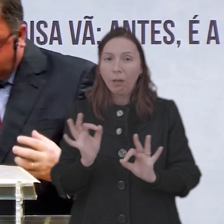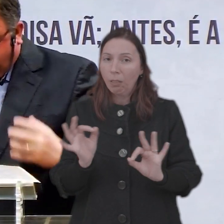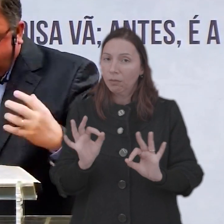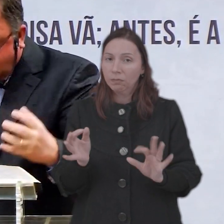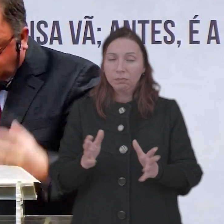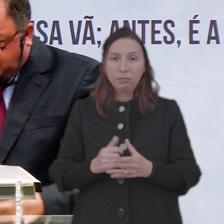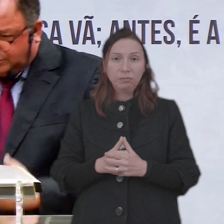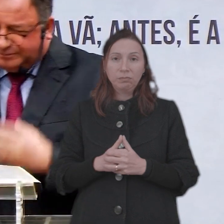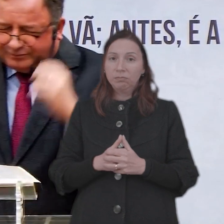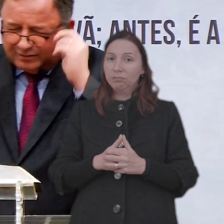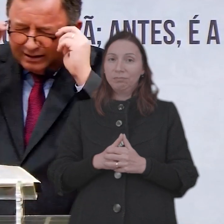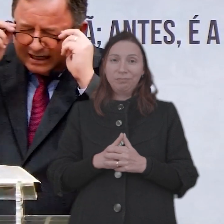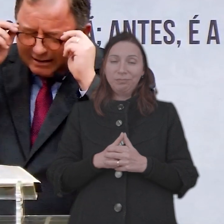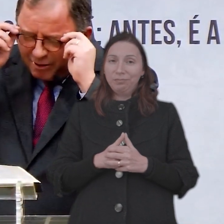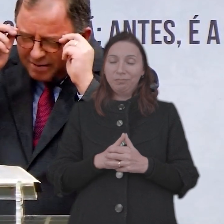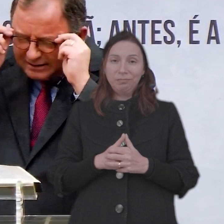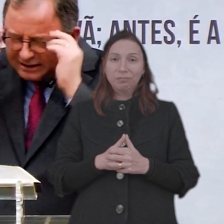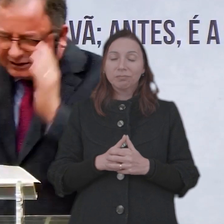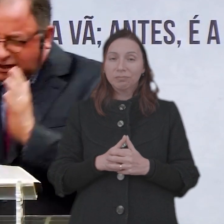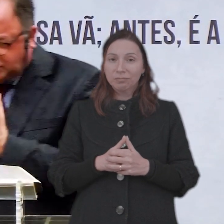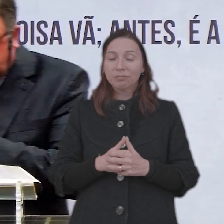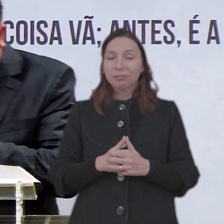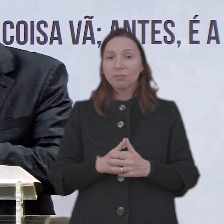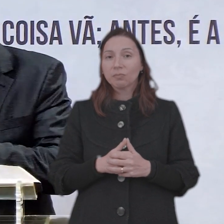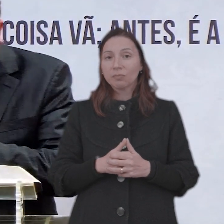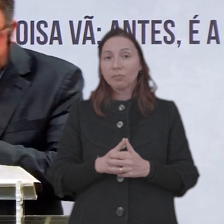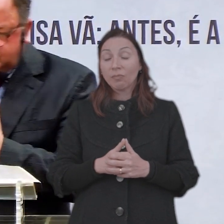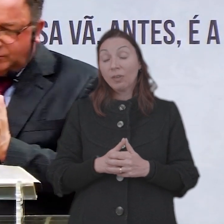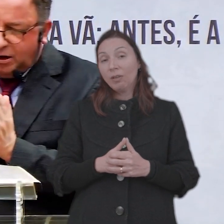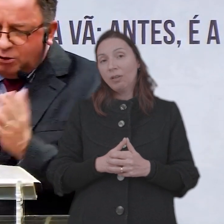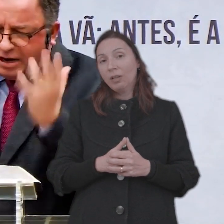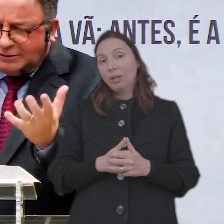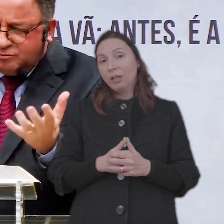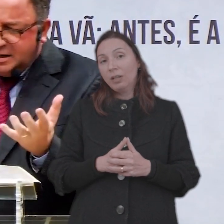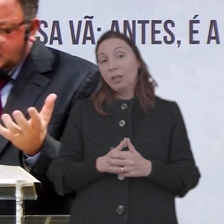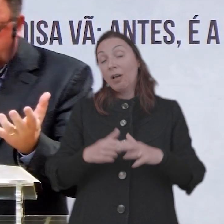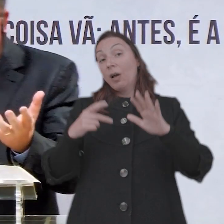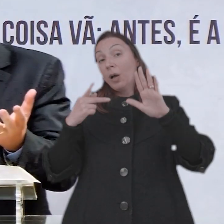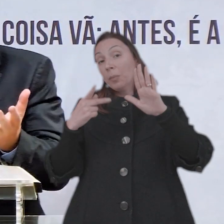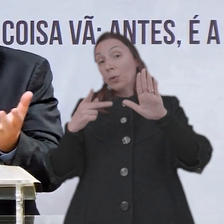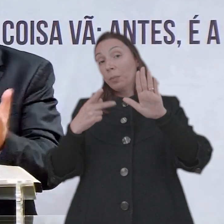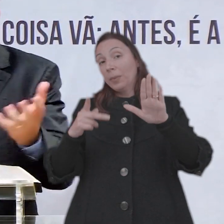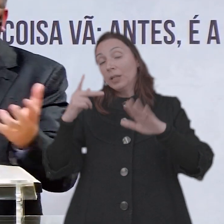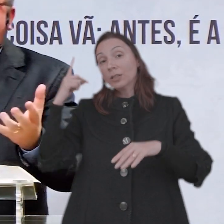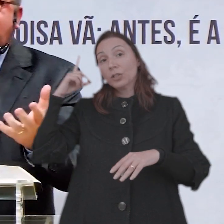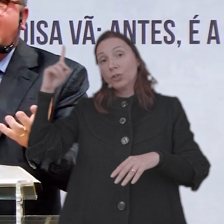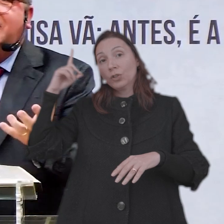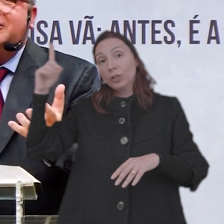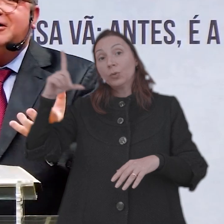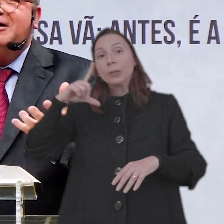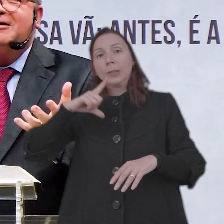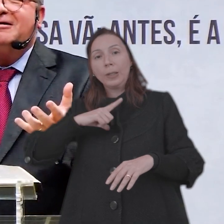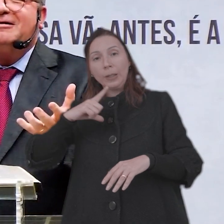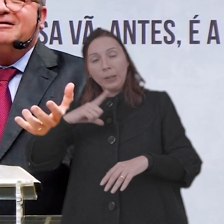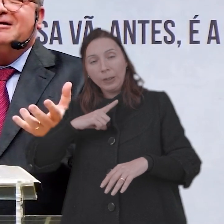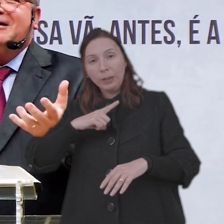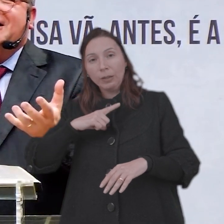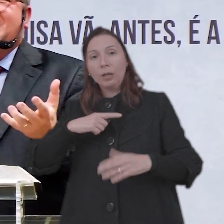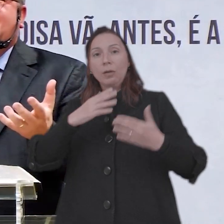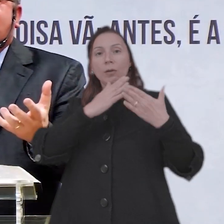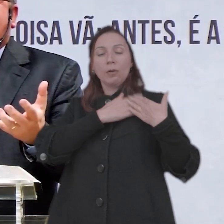Eu aqui vejo nessa promessa de Deus o lado humano e o lado sobrenatural.